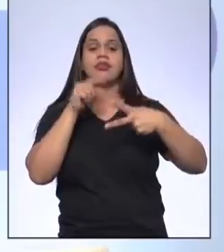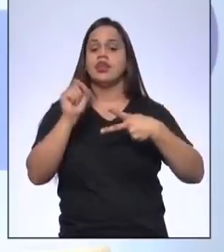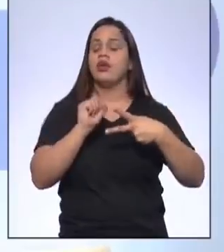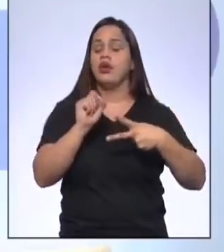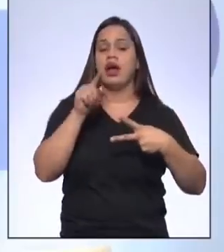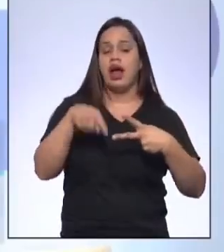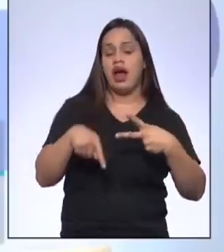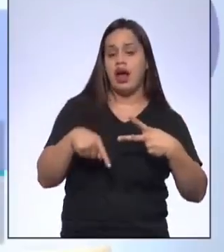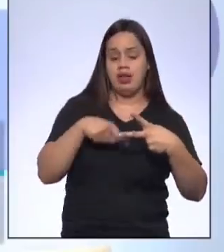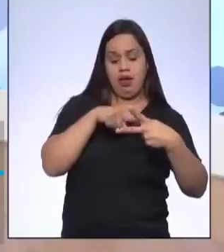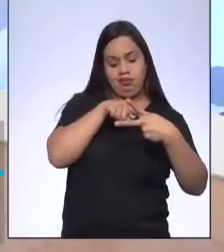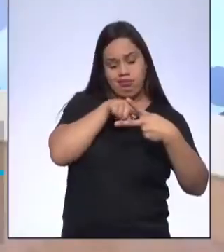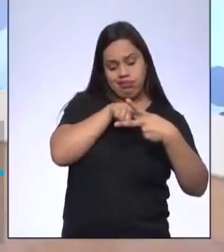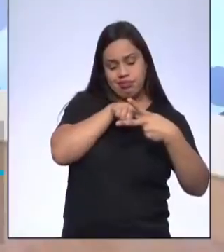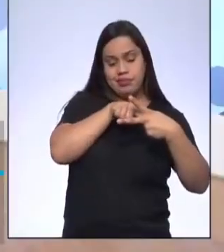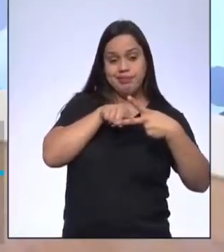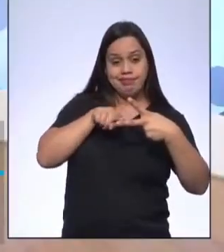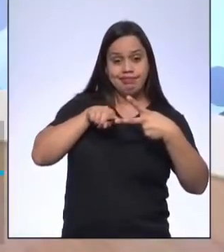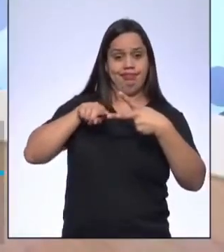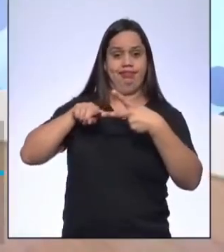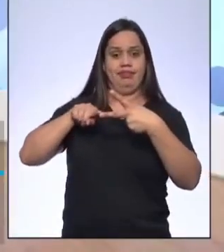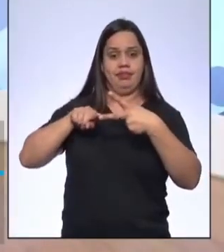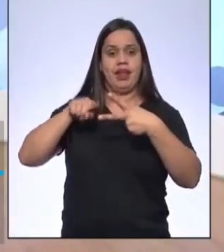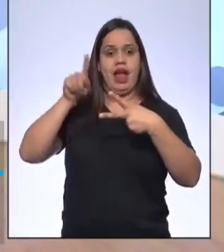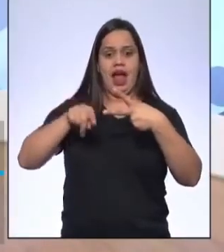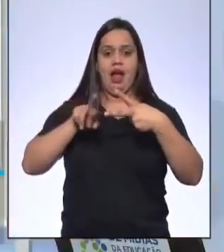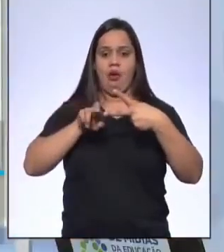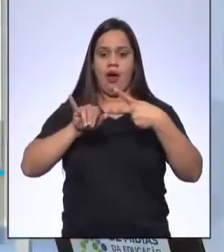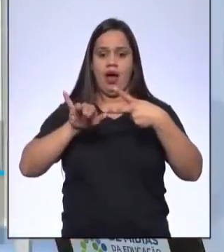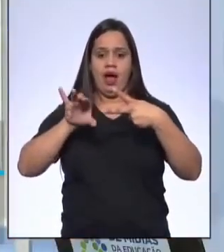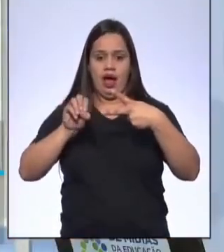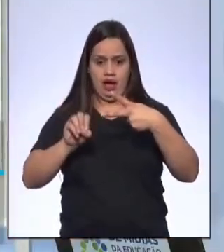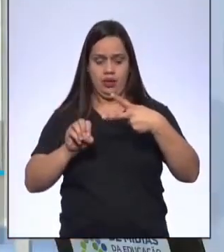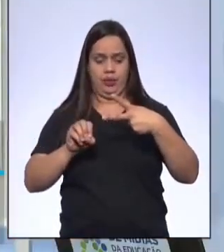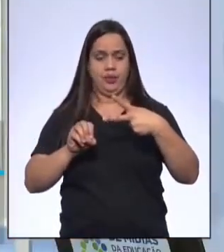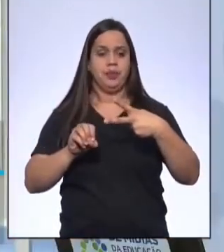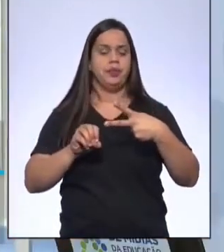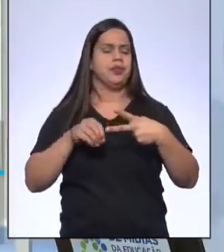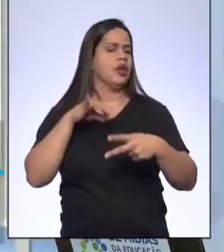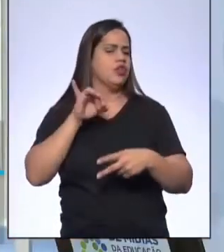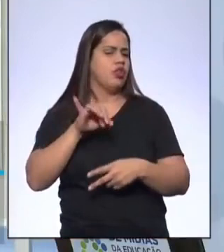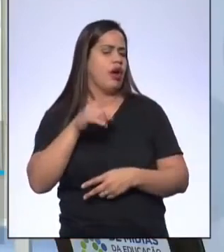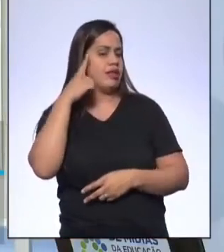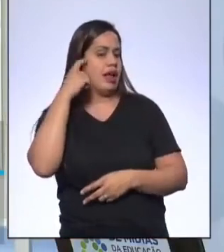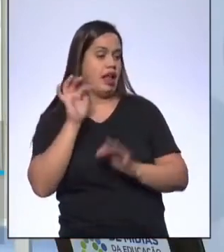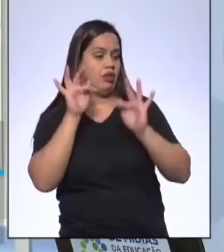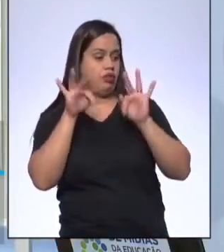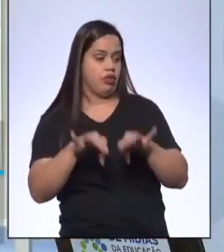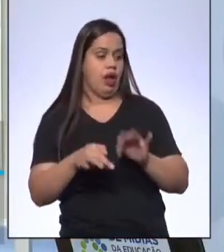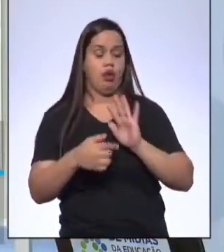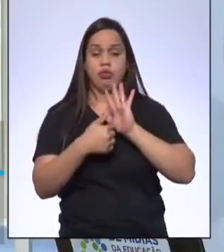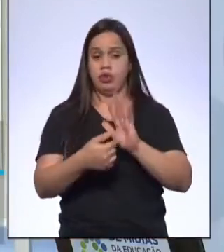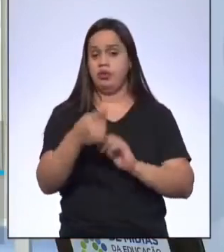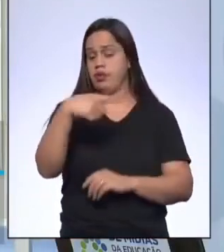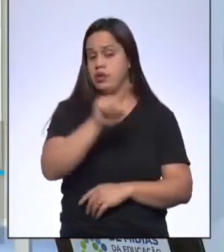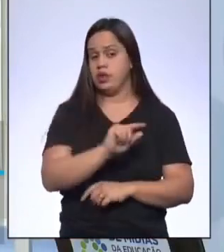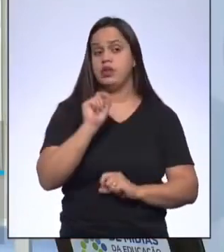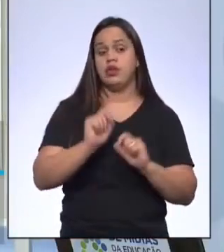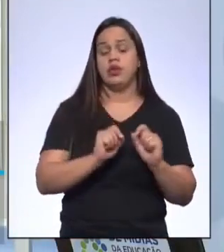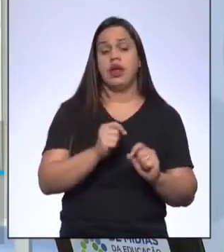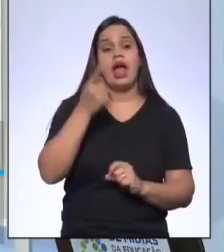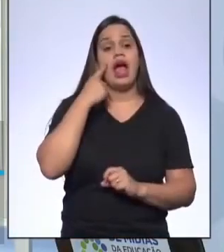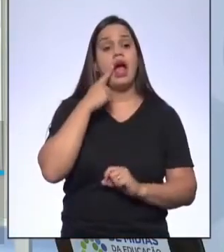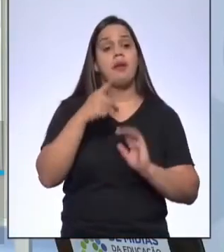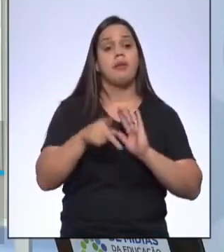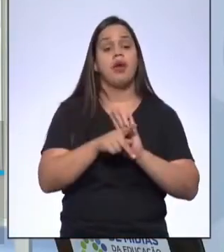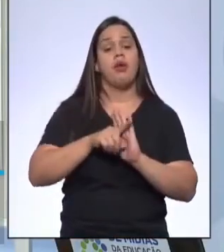extremidade dele, tá bom, Pedro? Isso mesmo, tá? Então, essa ideia aí que eu estou colocando só no final, é para vocês verem, quem quiser, é um